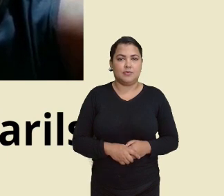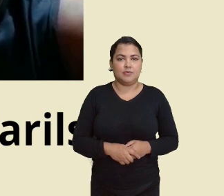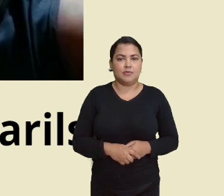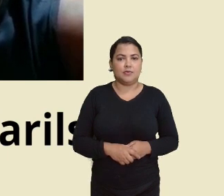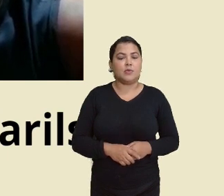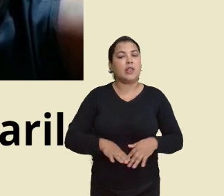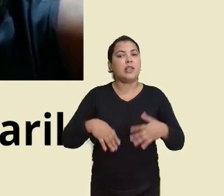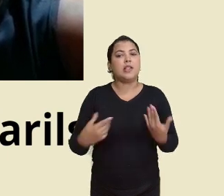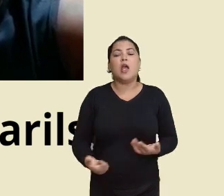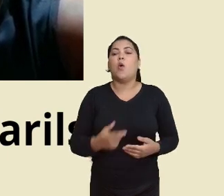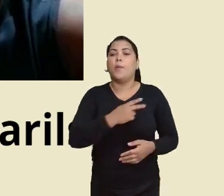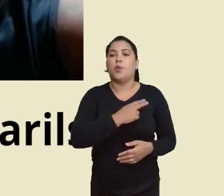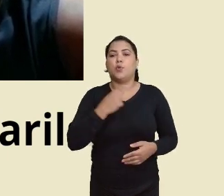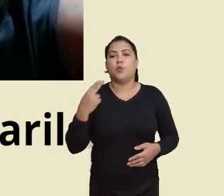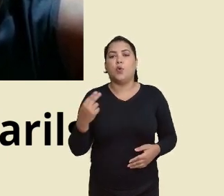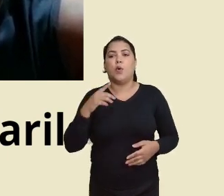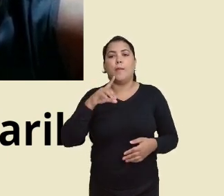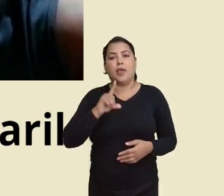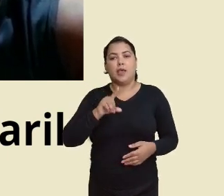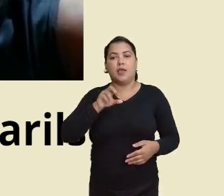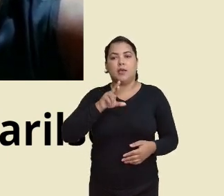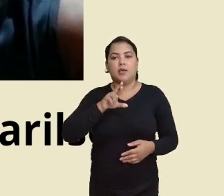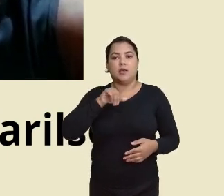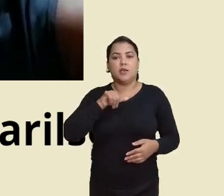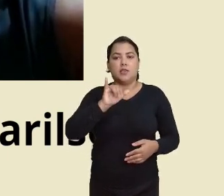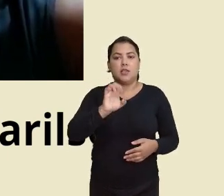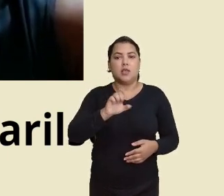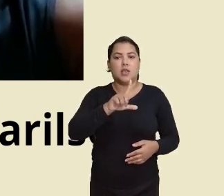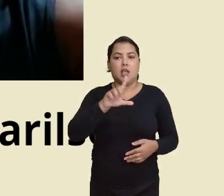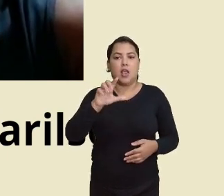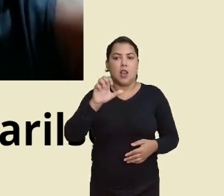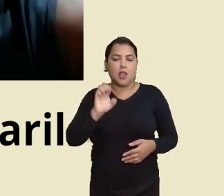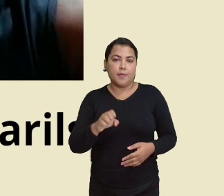em 2001 e a ensinar em 2005.